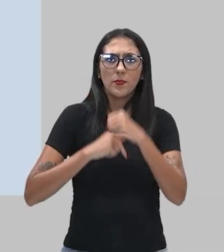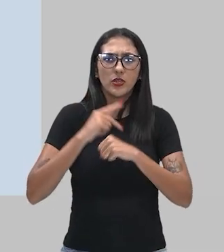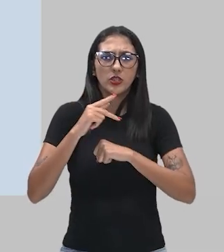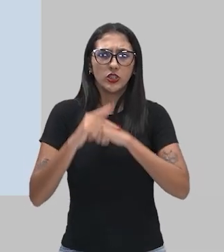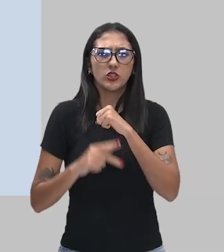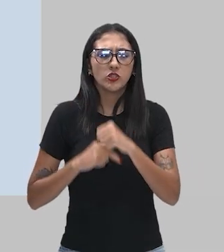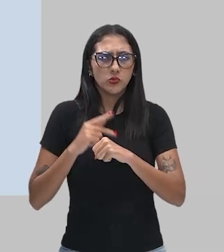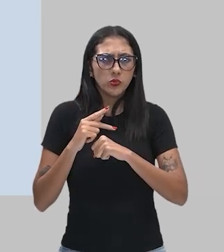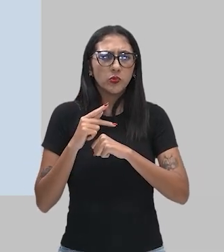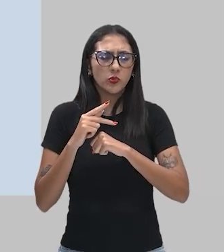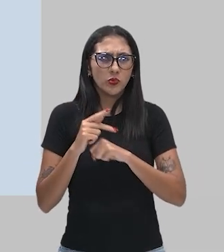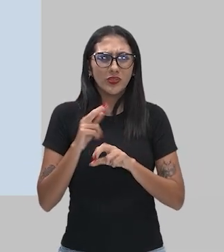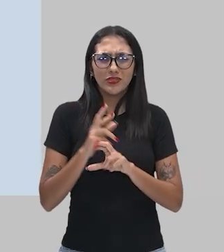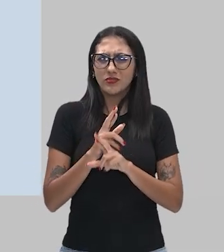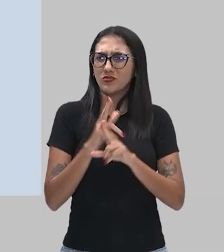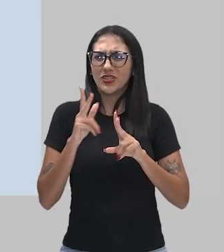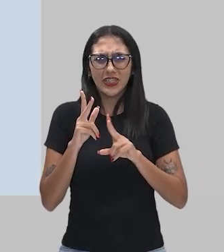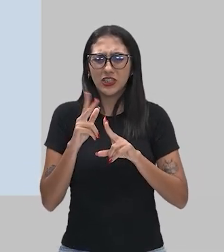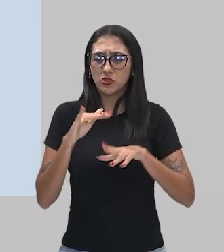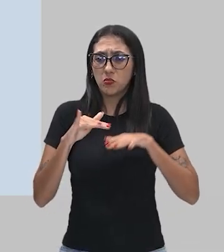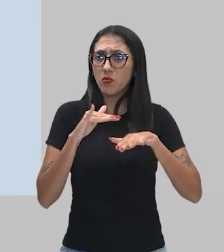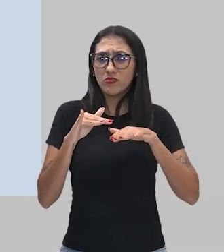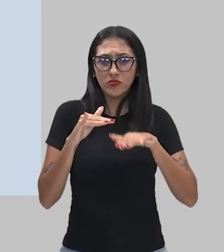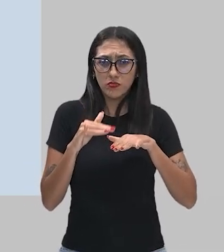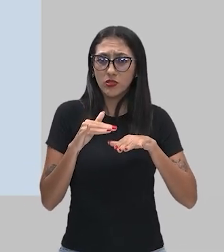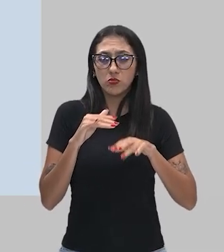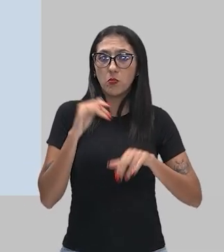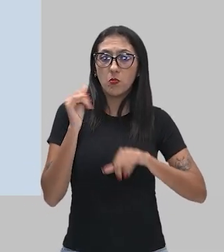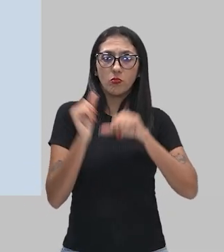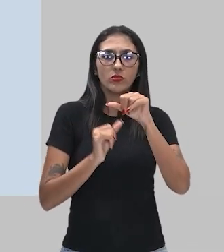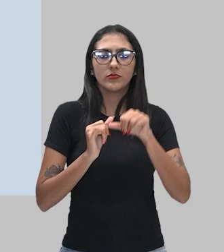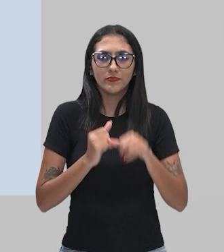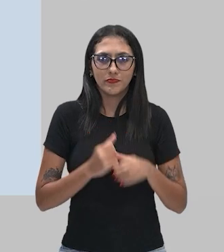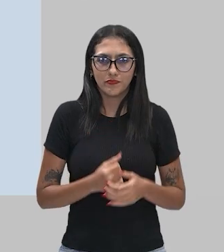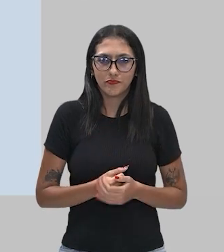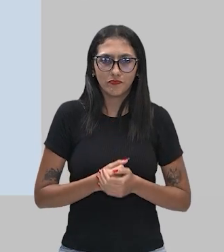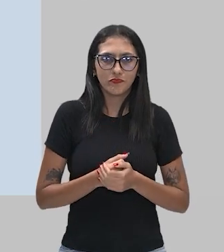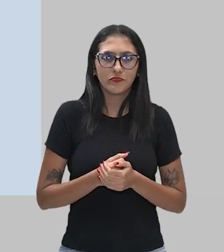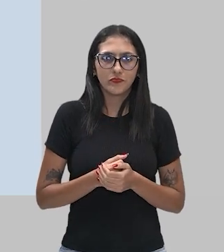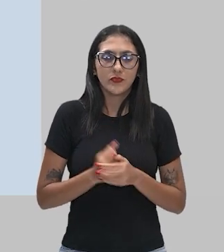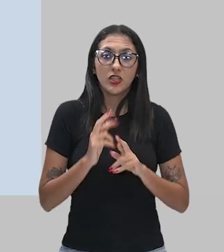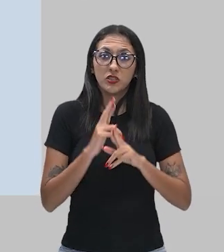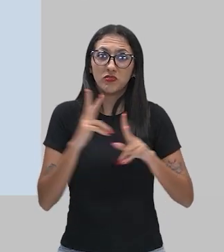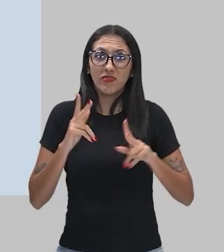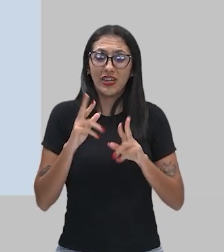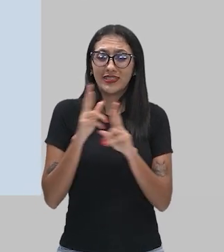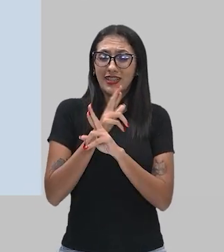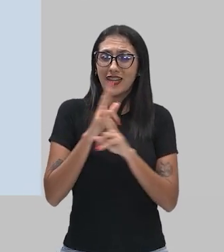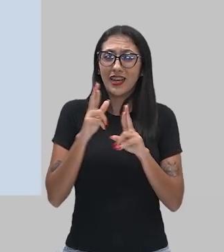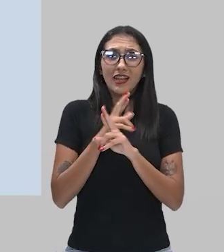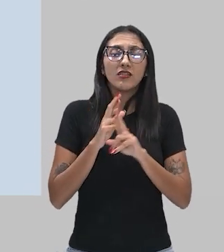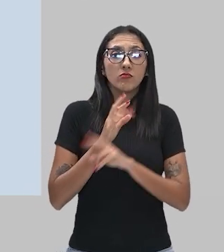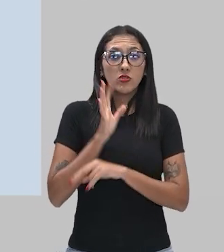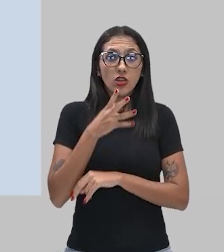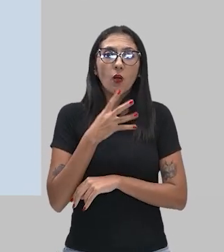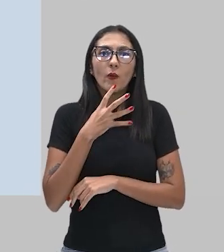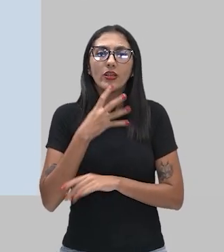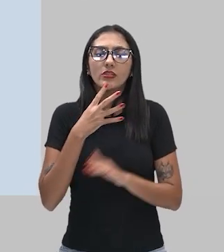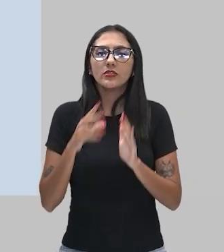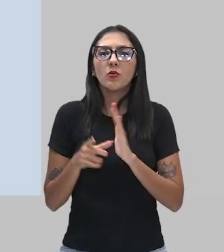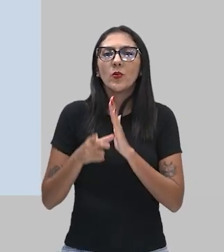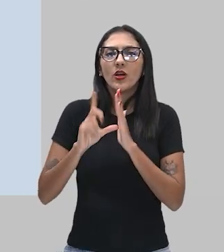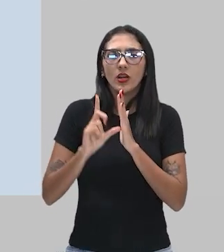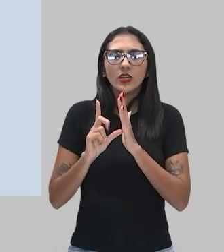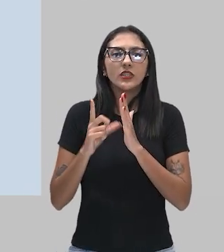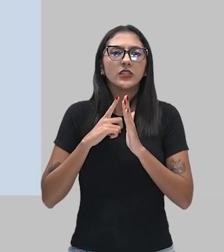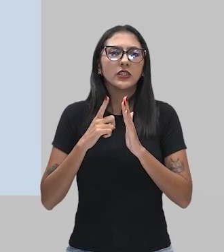mais determinística. Em vez do padrão da interferência esperado, surgiu um padrão